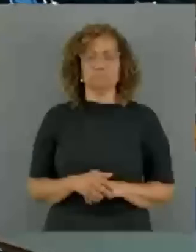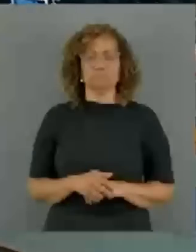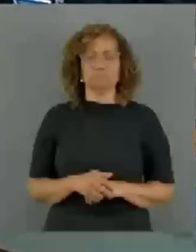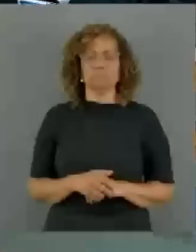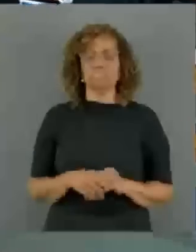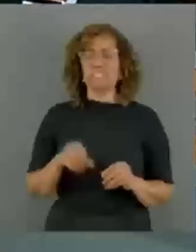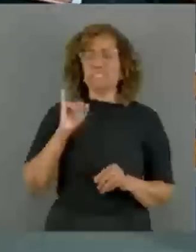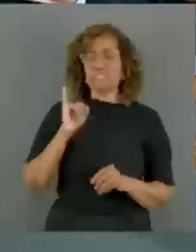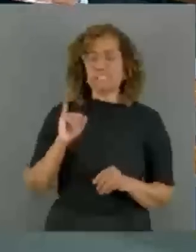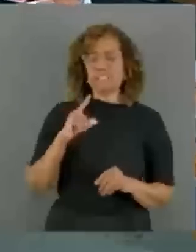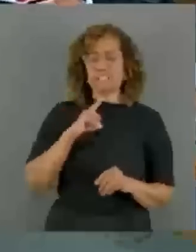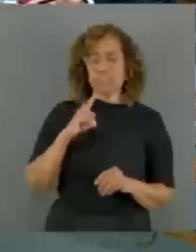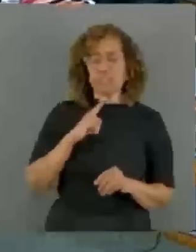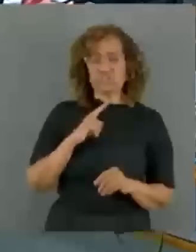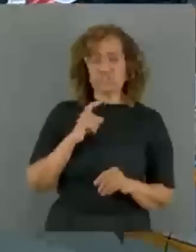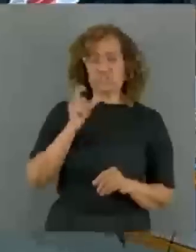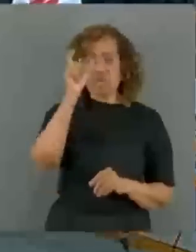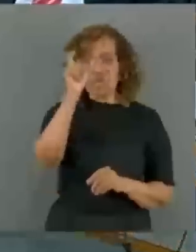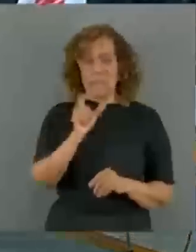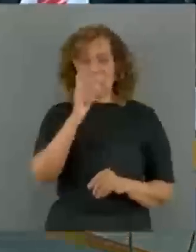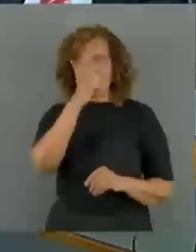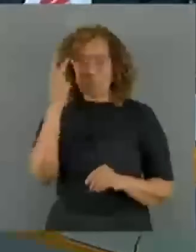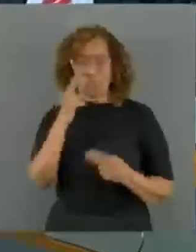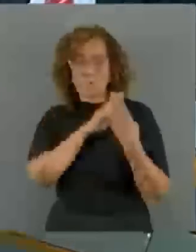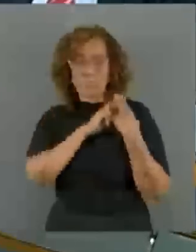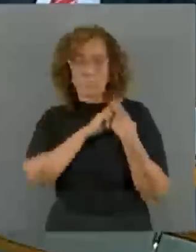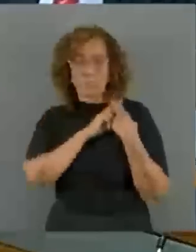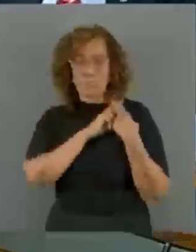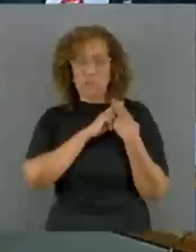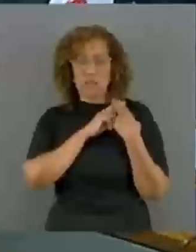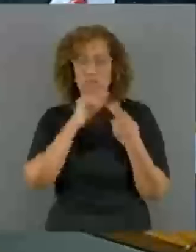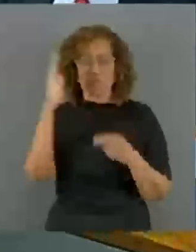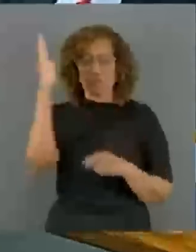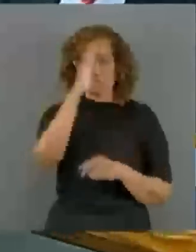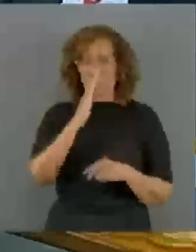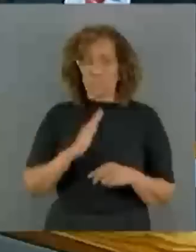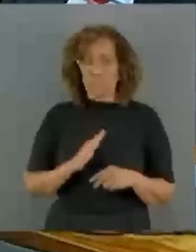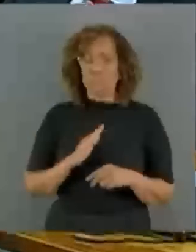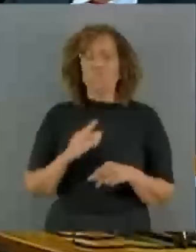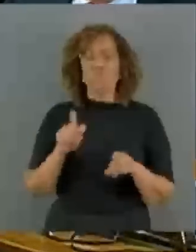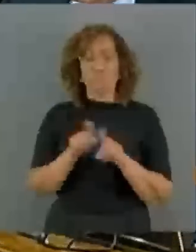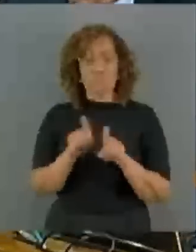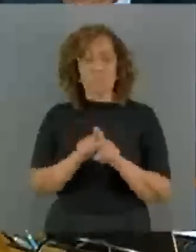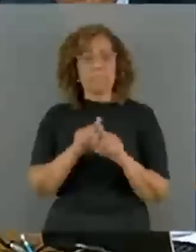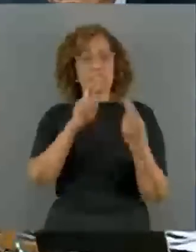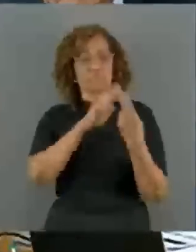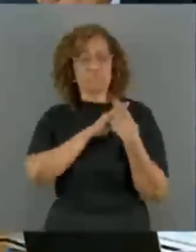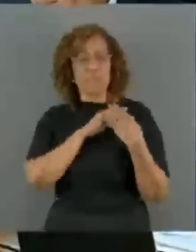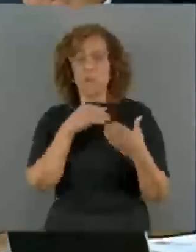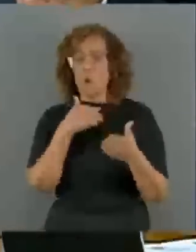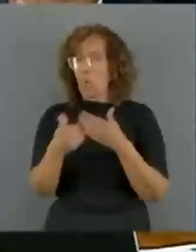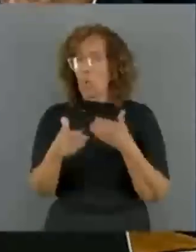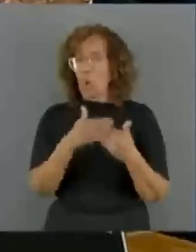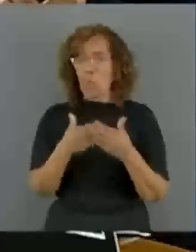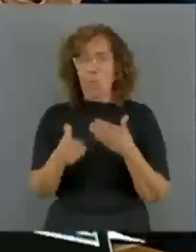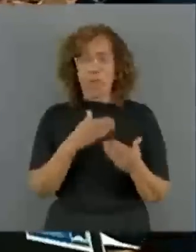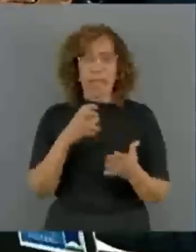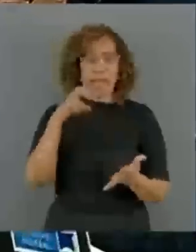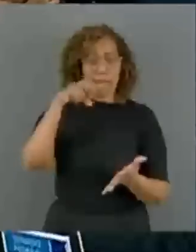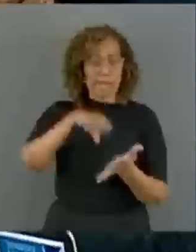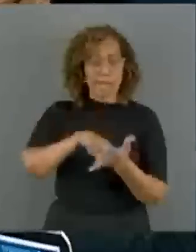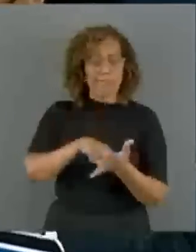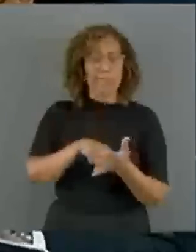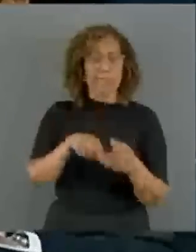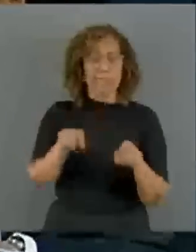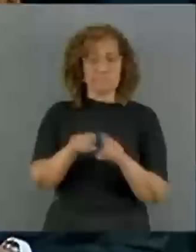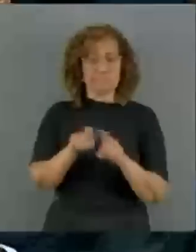Se tiver uma pessoa responsável no país que foi responsável para anulação de qualquer sentença, essa